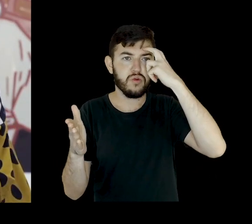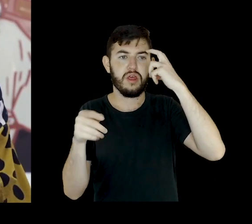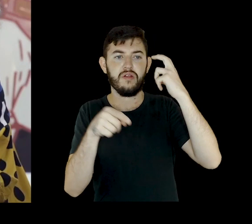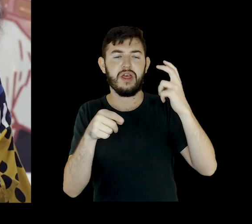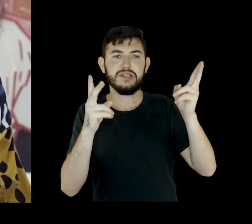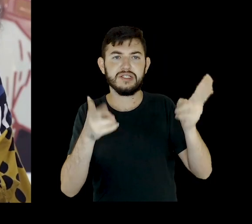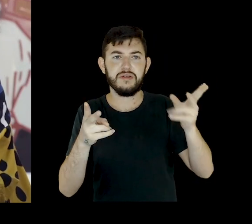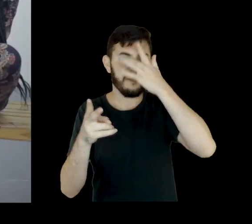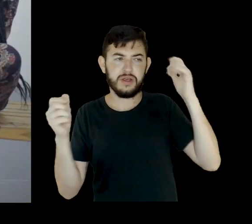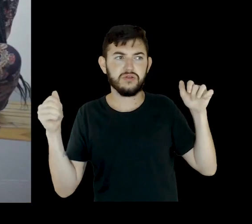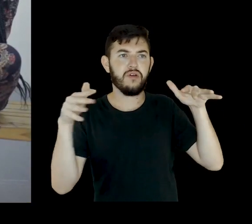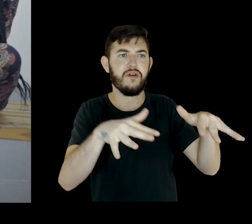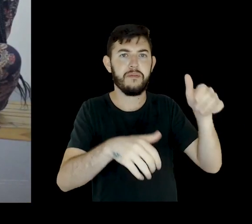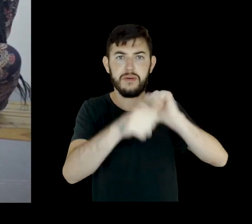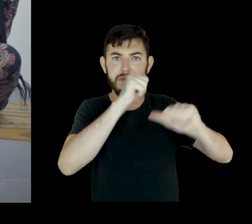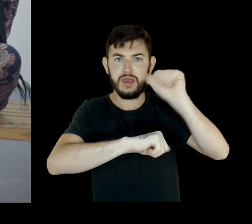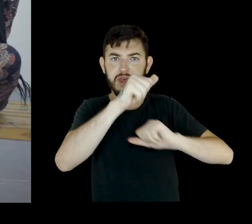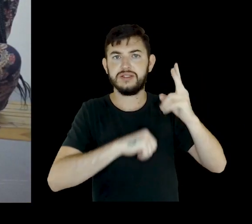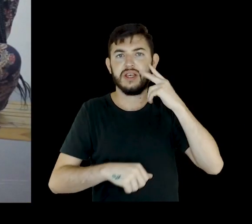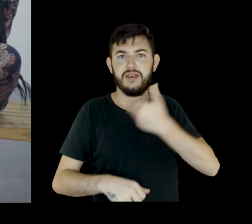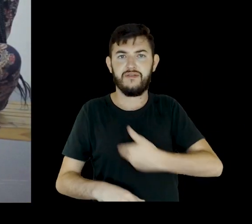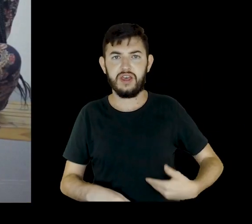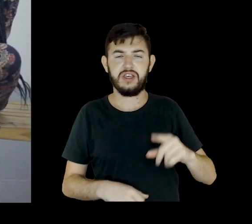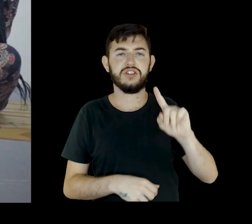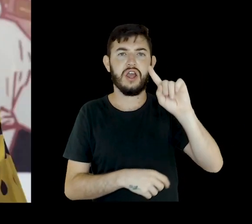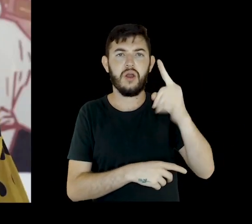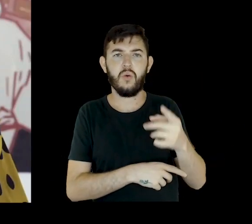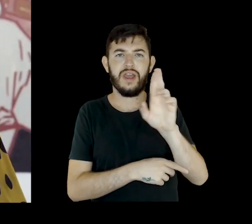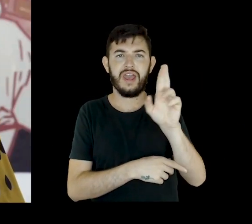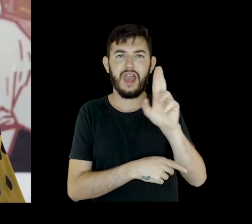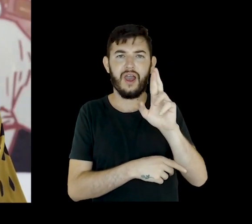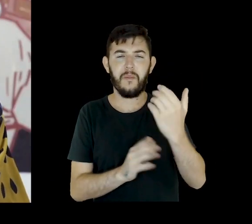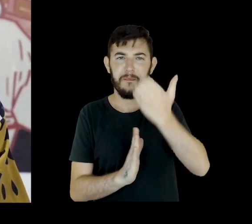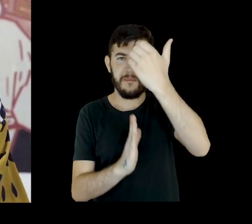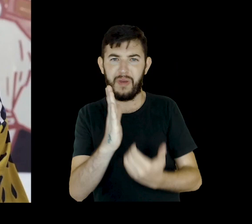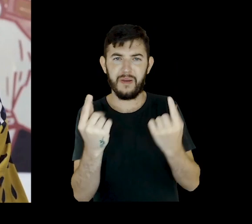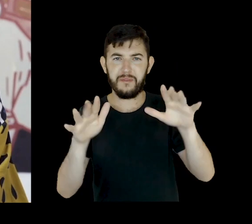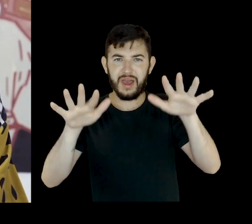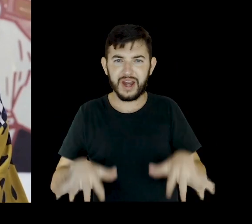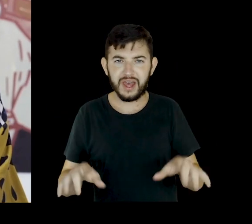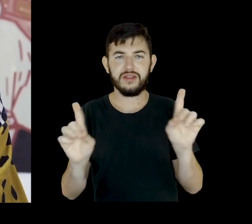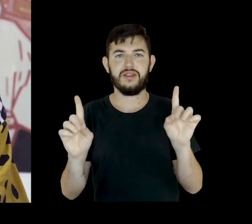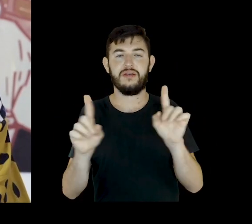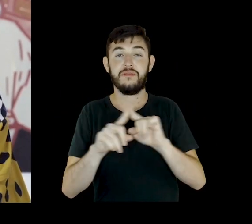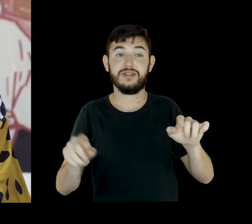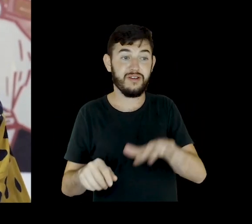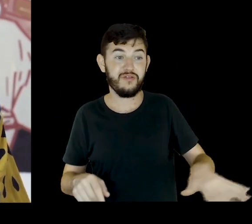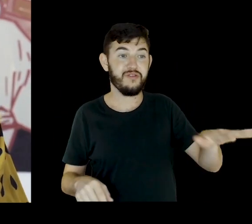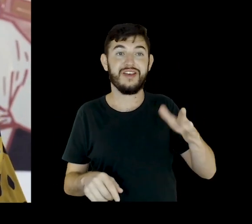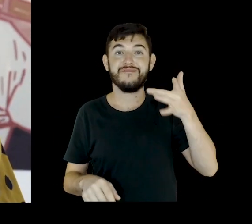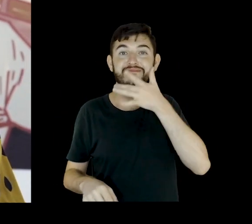que sempre tá gelada e custa R$1 mais barato perto dos outros bares, mas porque é um lugar que, meu, é